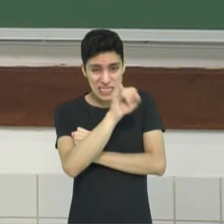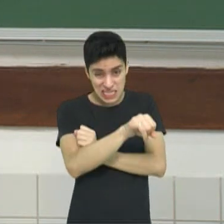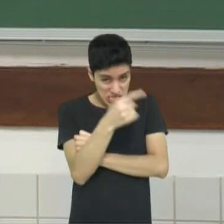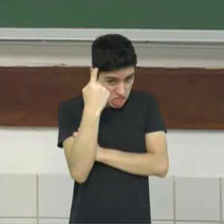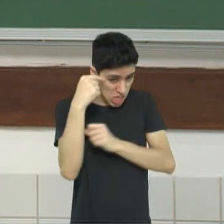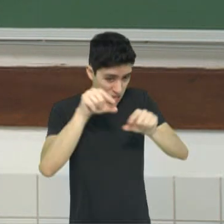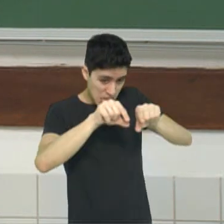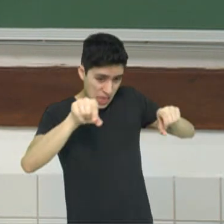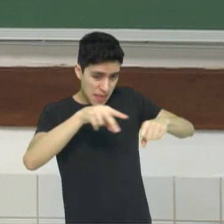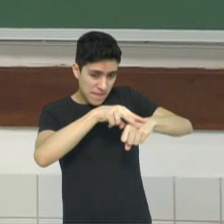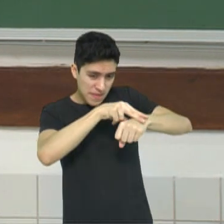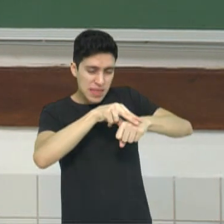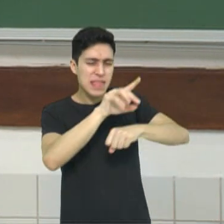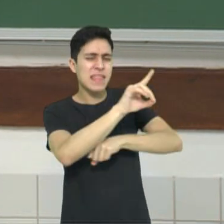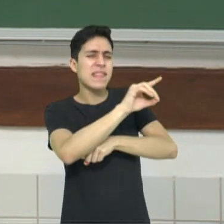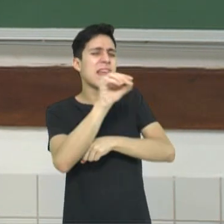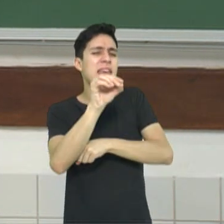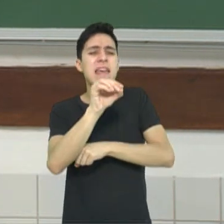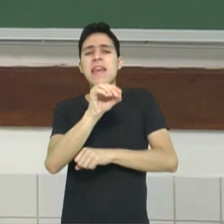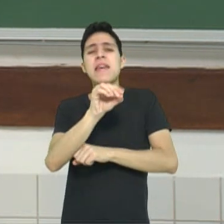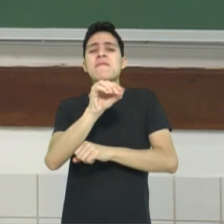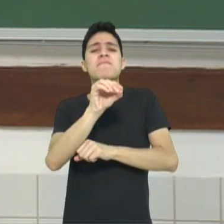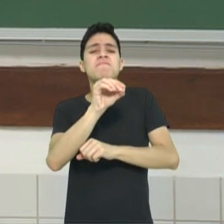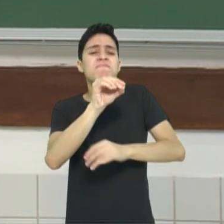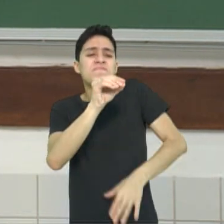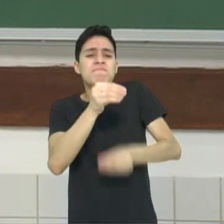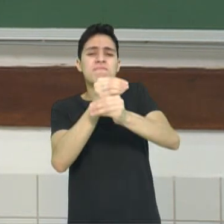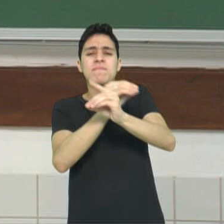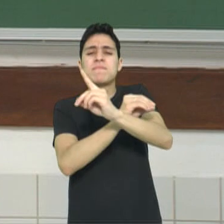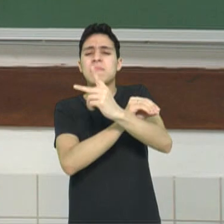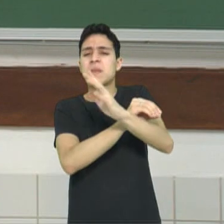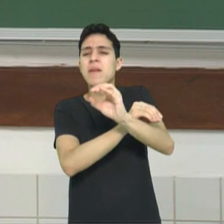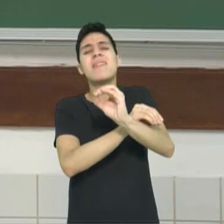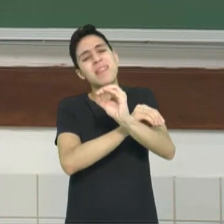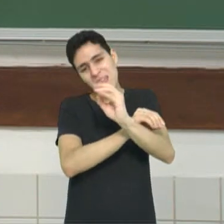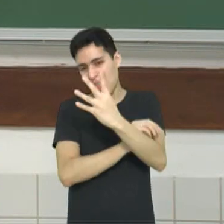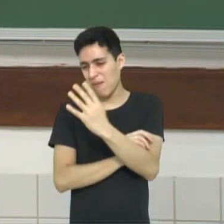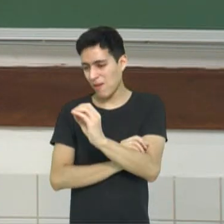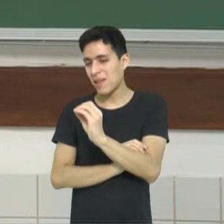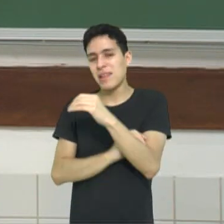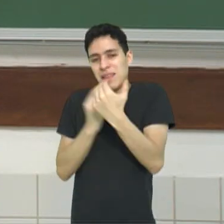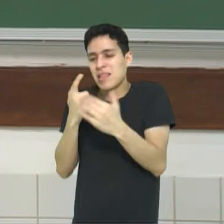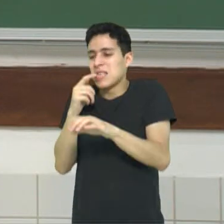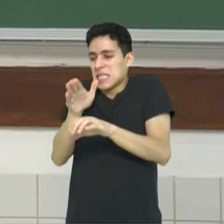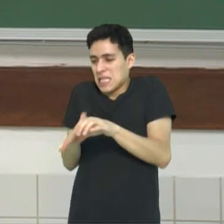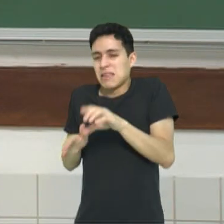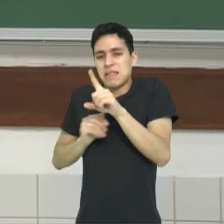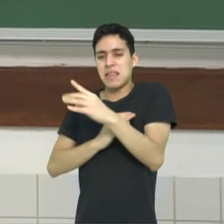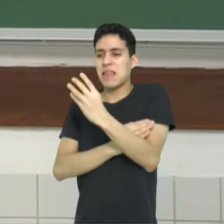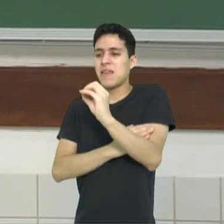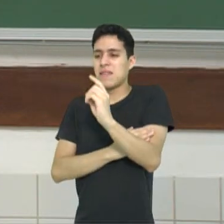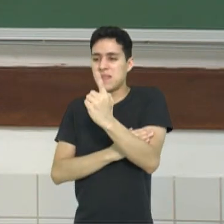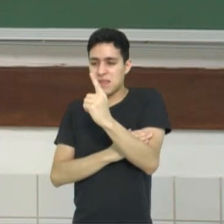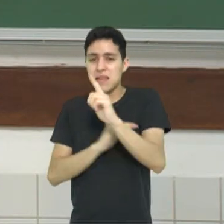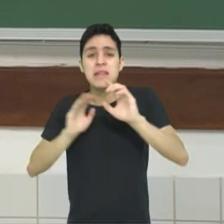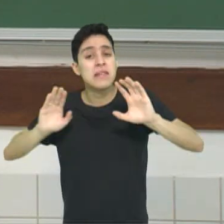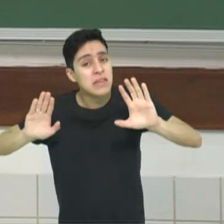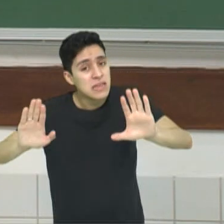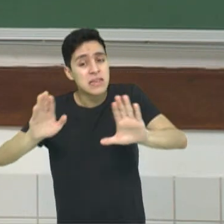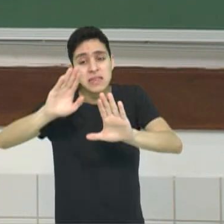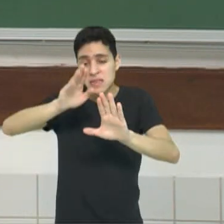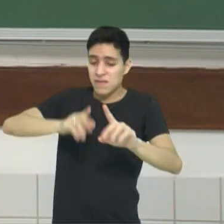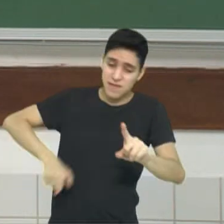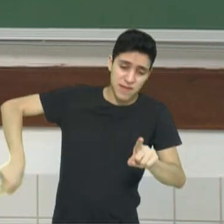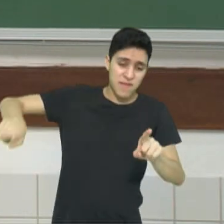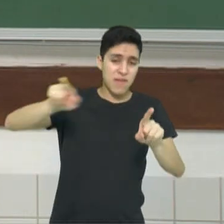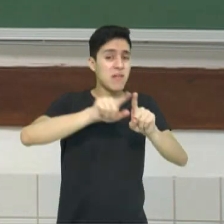pepino pesa 100, para fechar 140 falta 40, então o tomate é 40 gramas. Mas você também pode voltar e